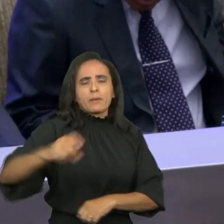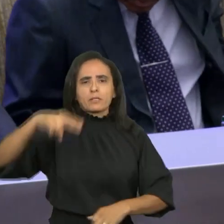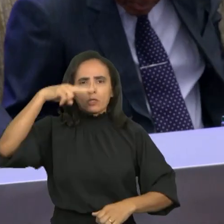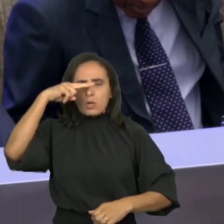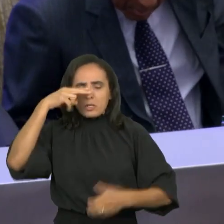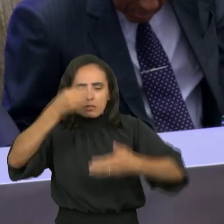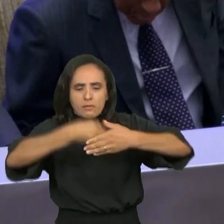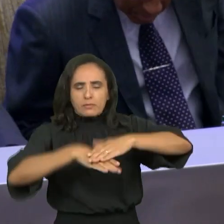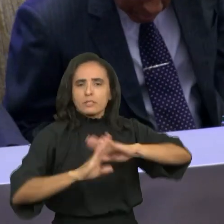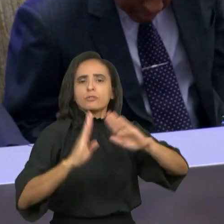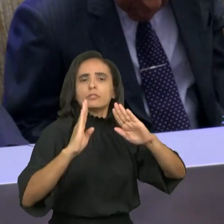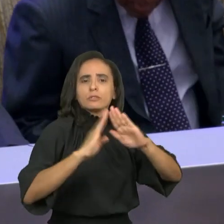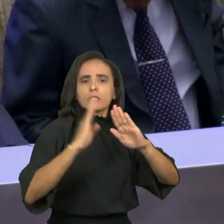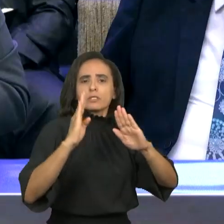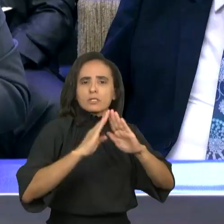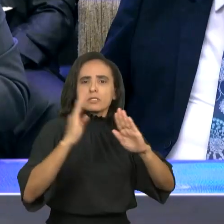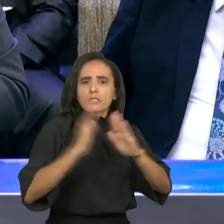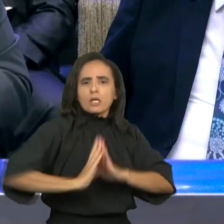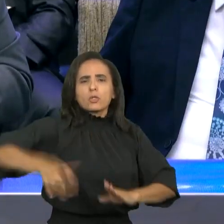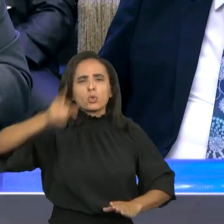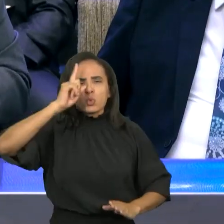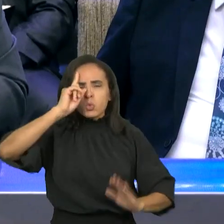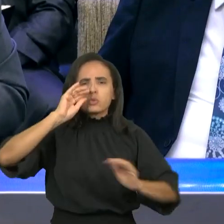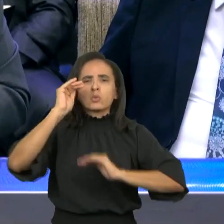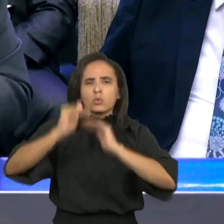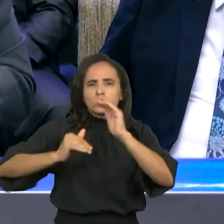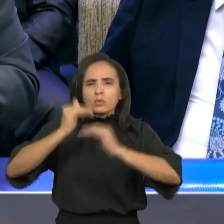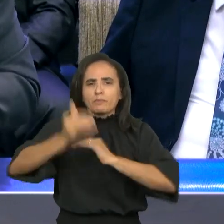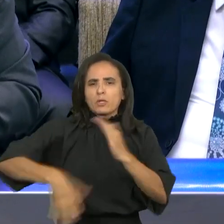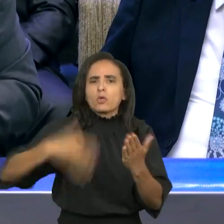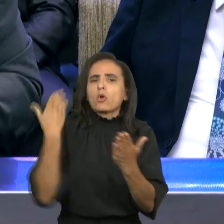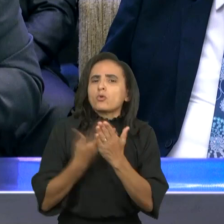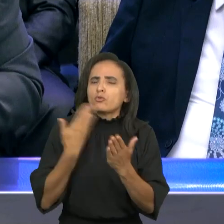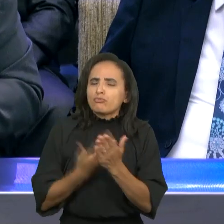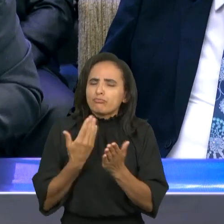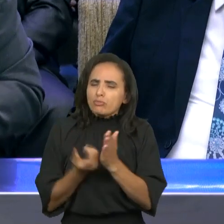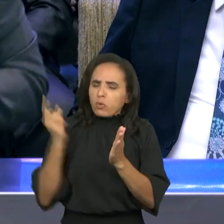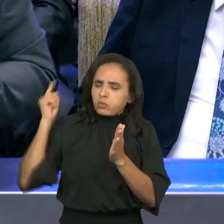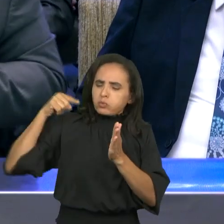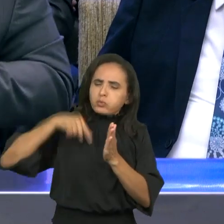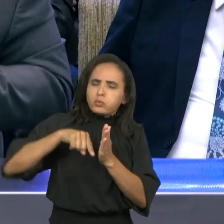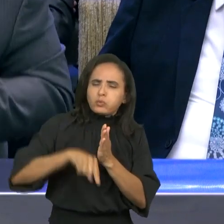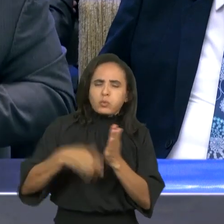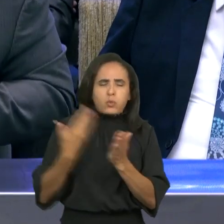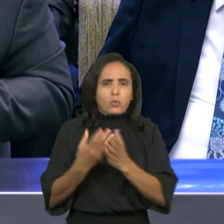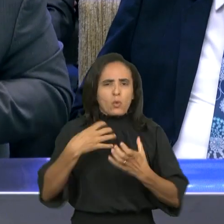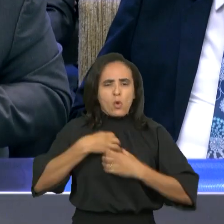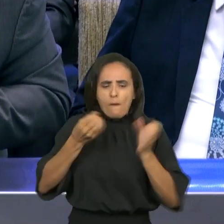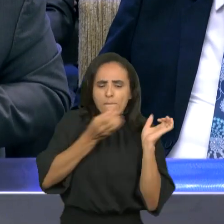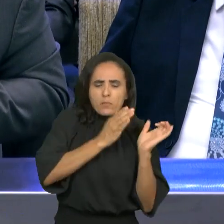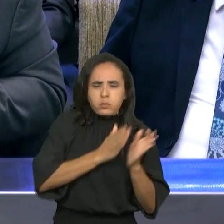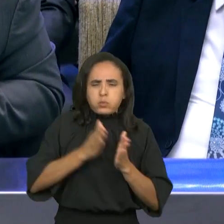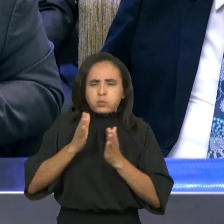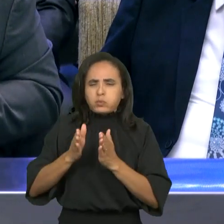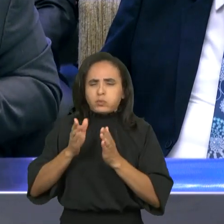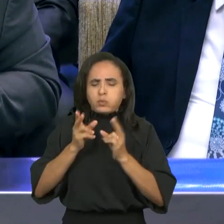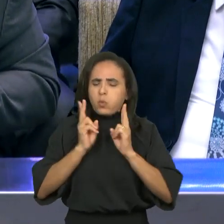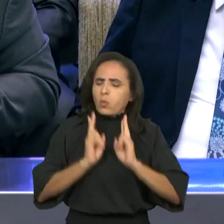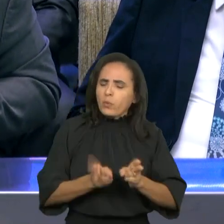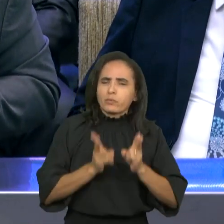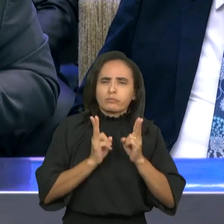celular com os seus filhos dia após dia goteja a minha doutrina dia após dia